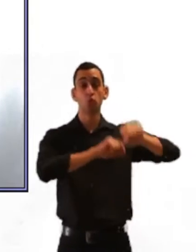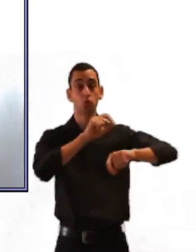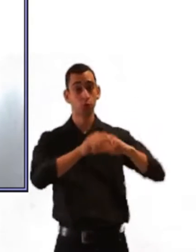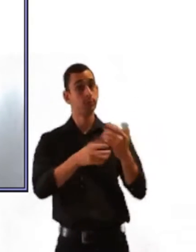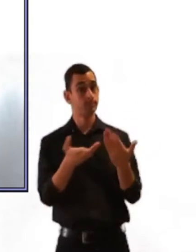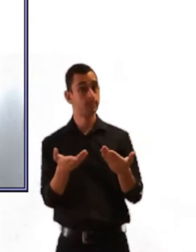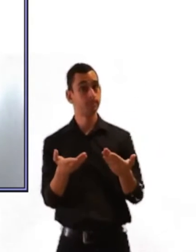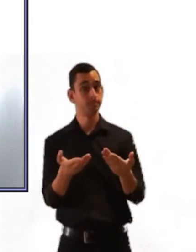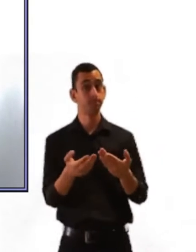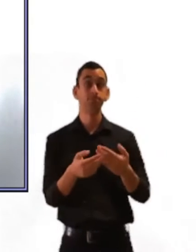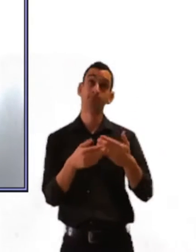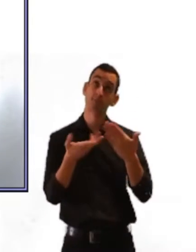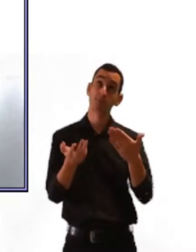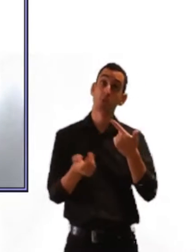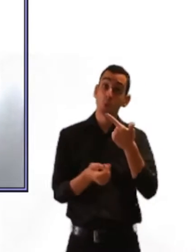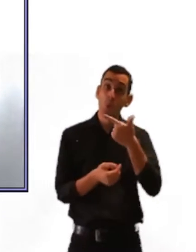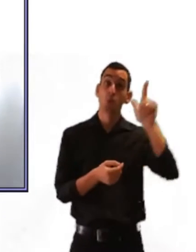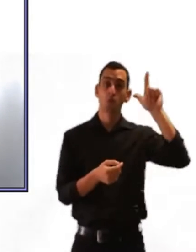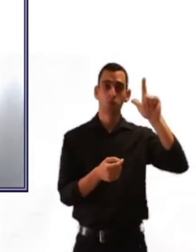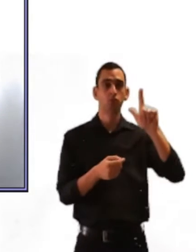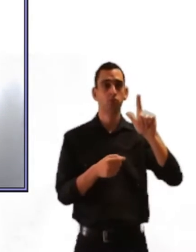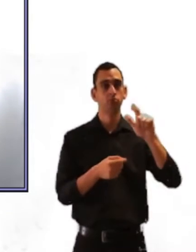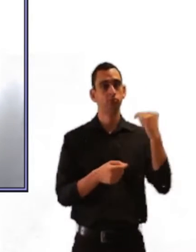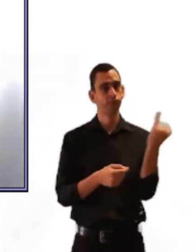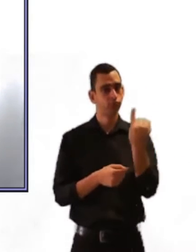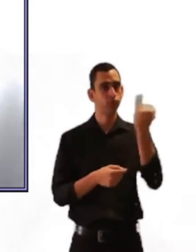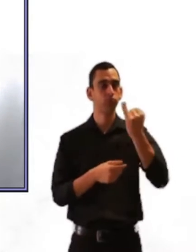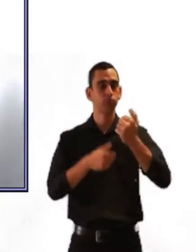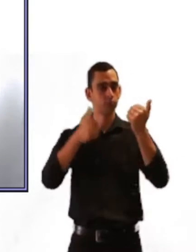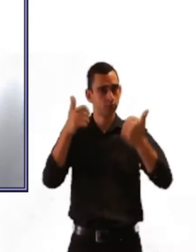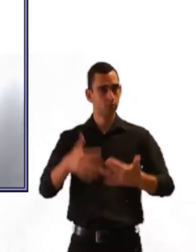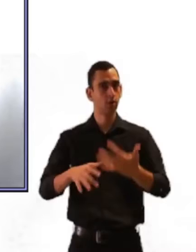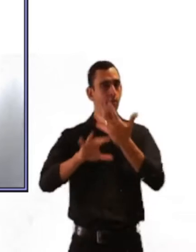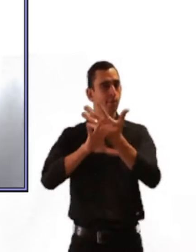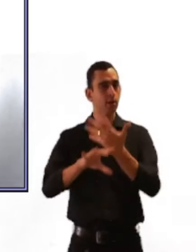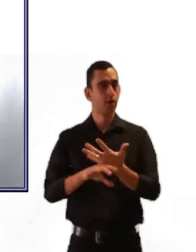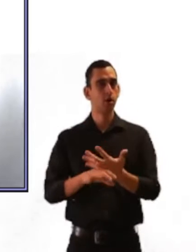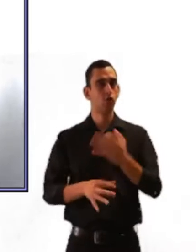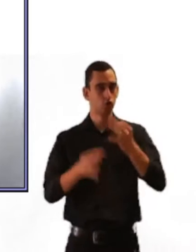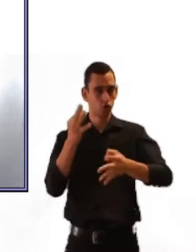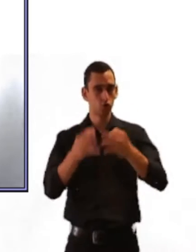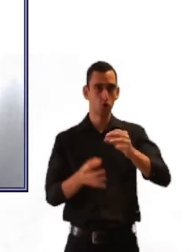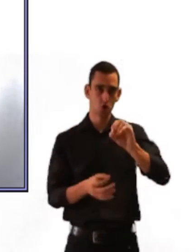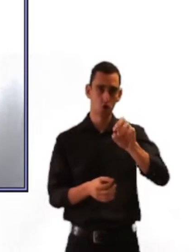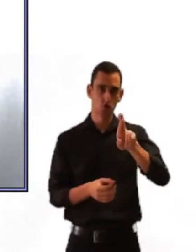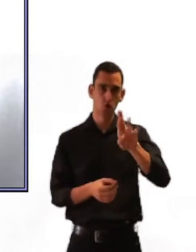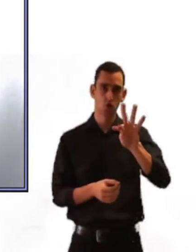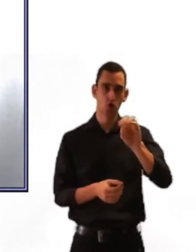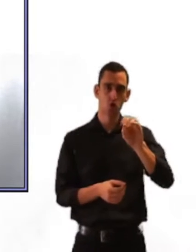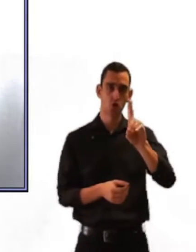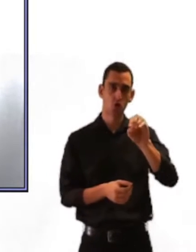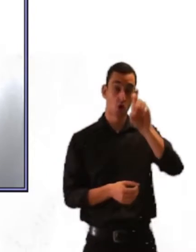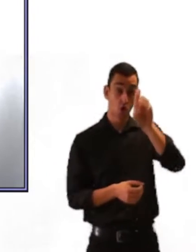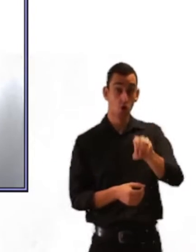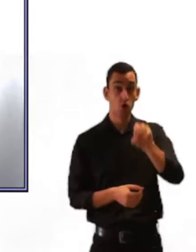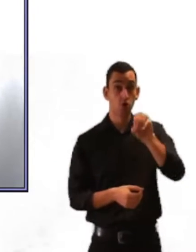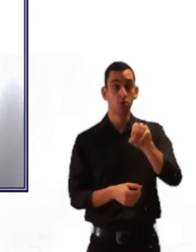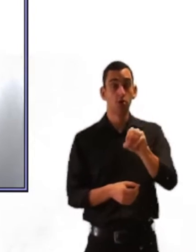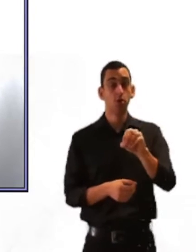é levantado acerca desse material jurídico ortodoxo, uma outra crítica é: não existe